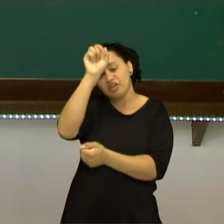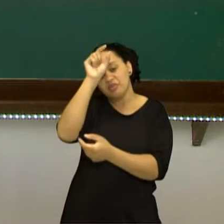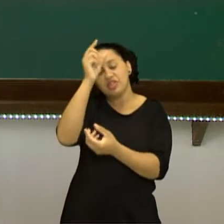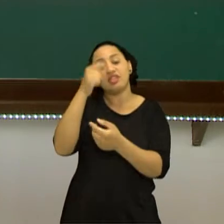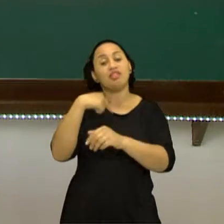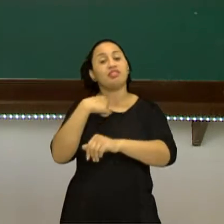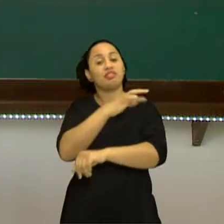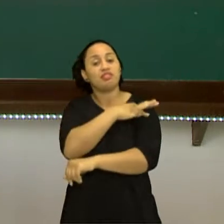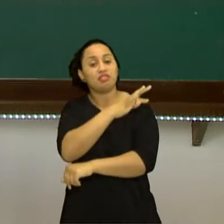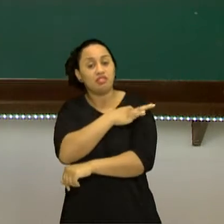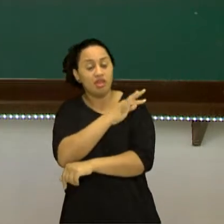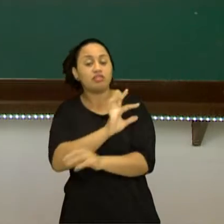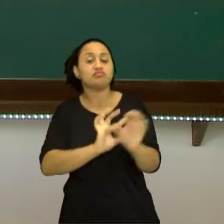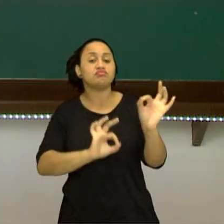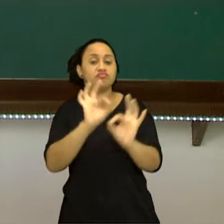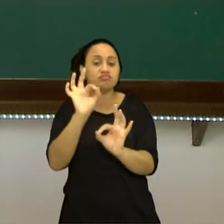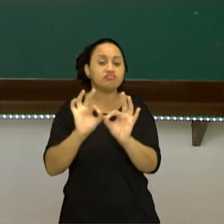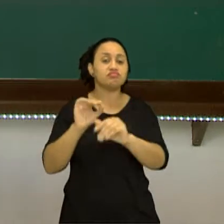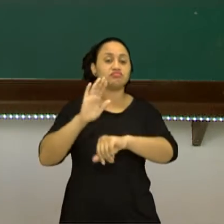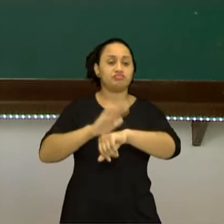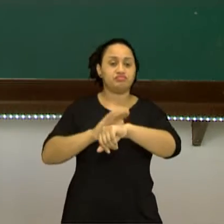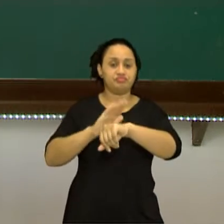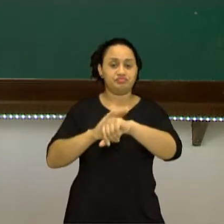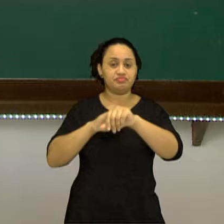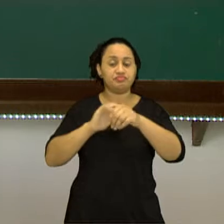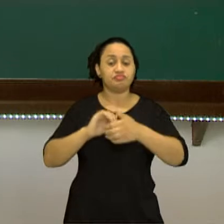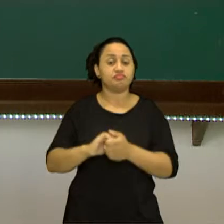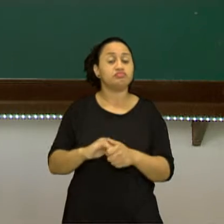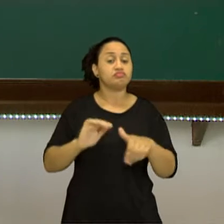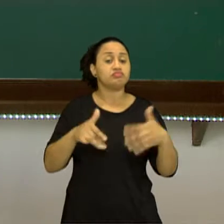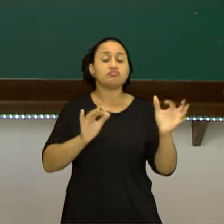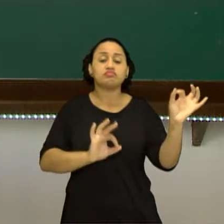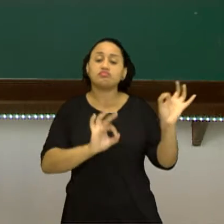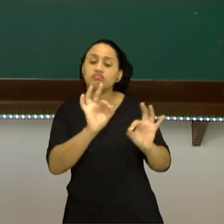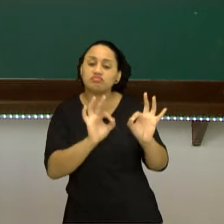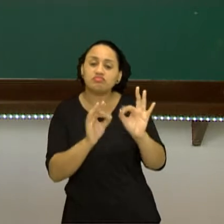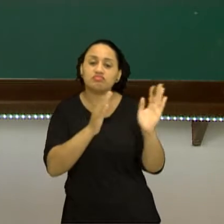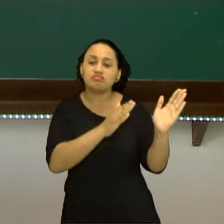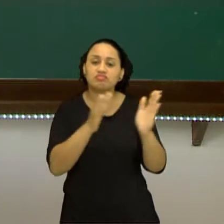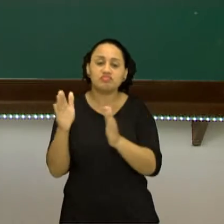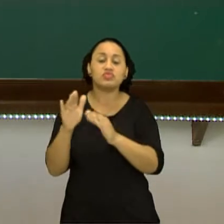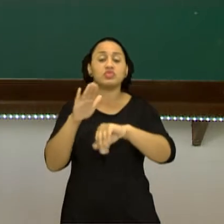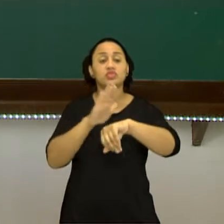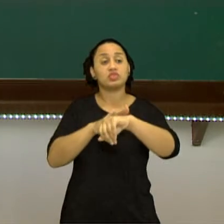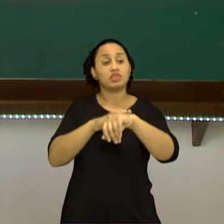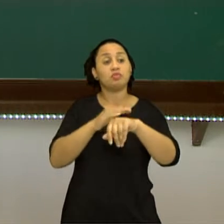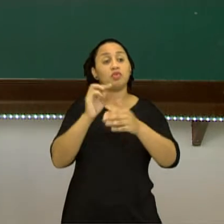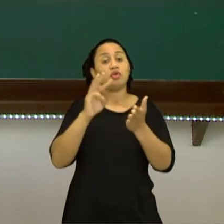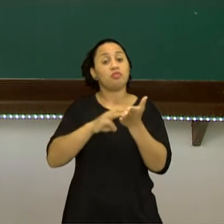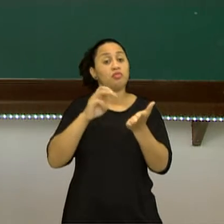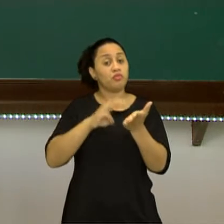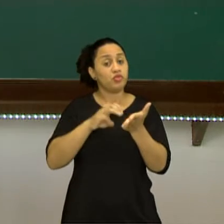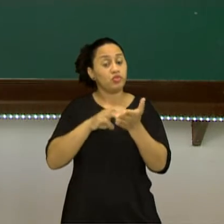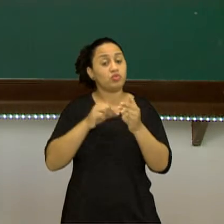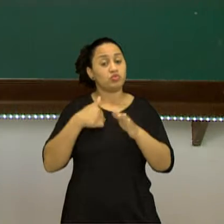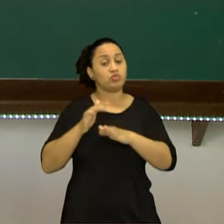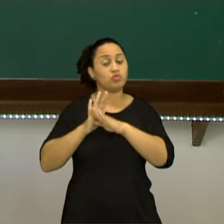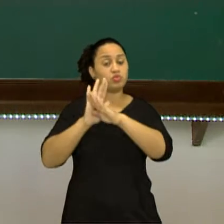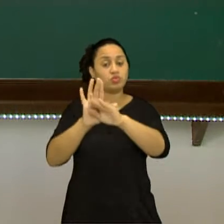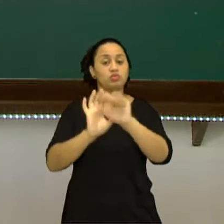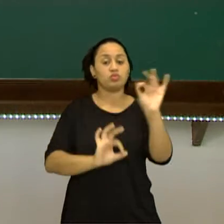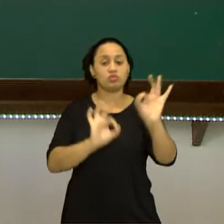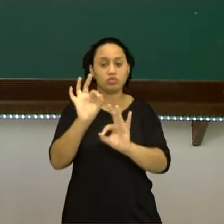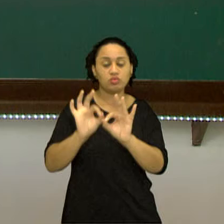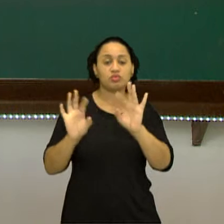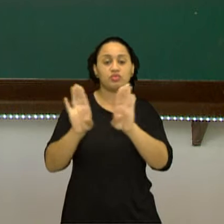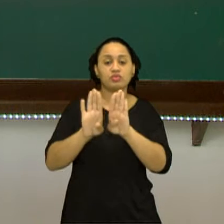técnicas de gestão do tempo, né? Então a gestão do tempo é uma metodologia que auxilia na organização e